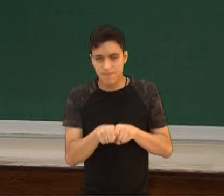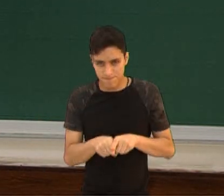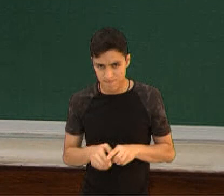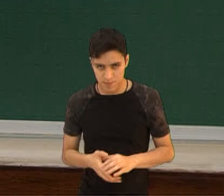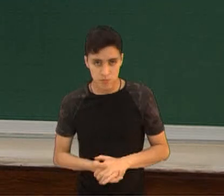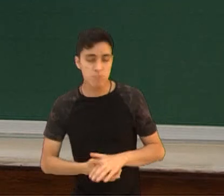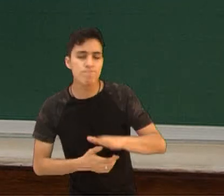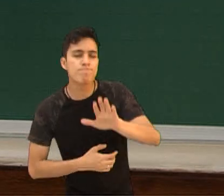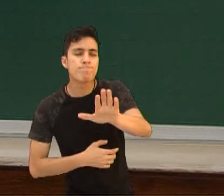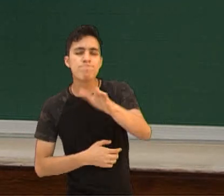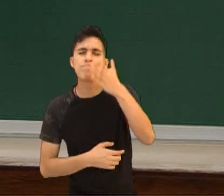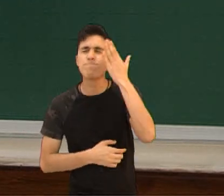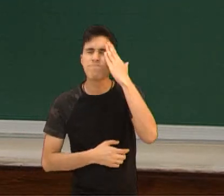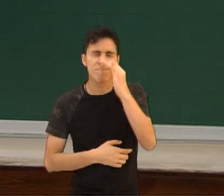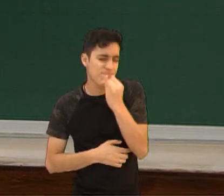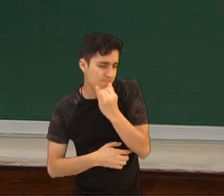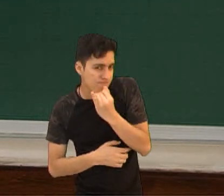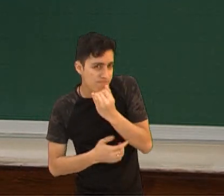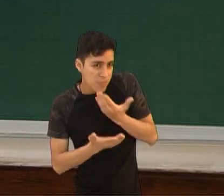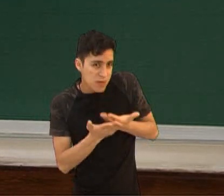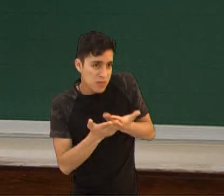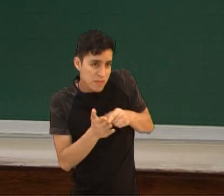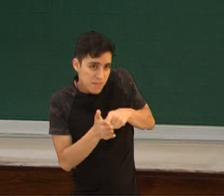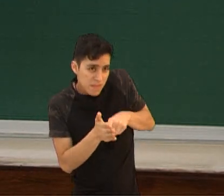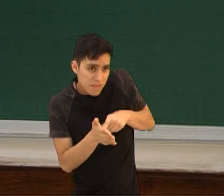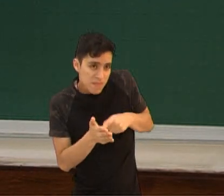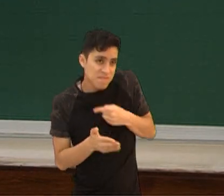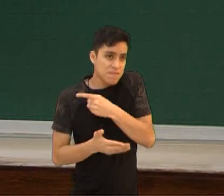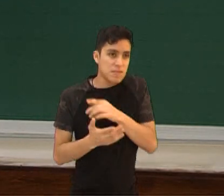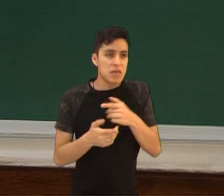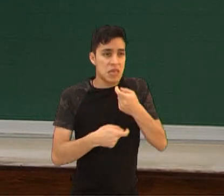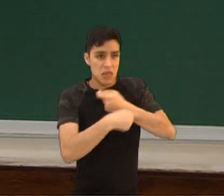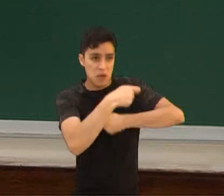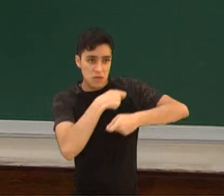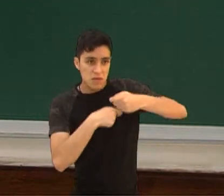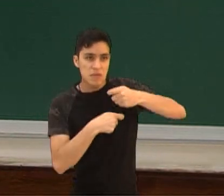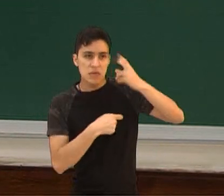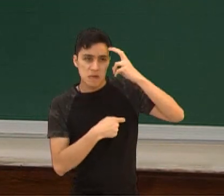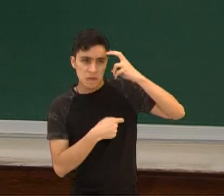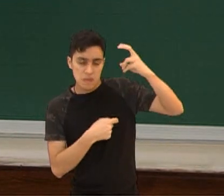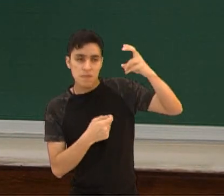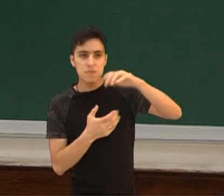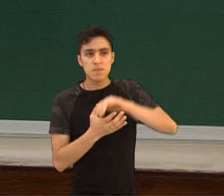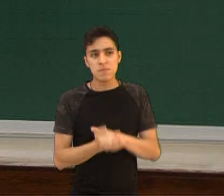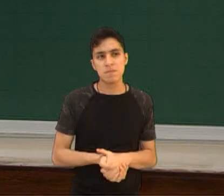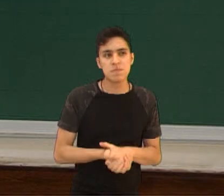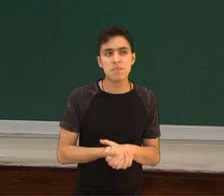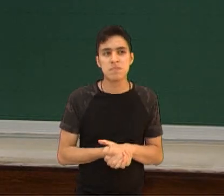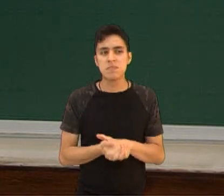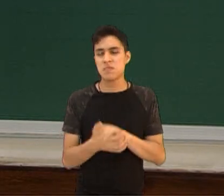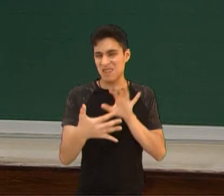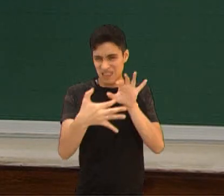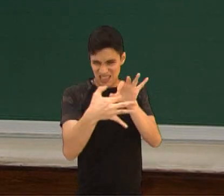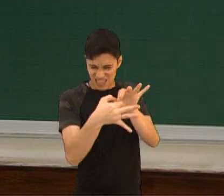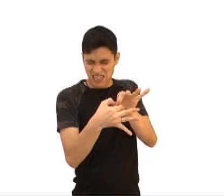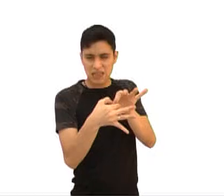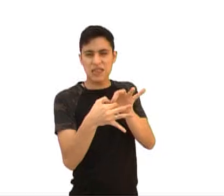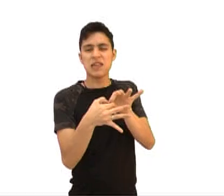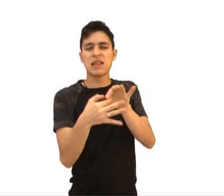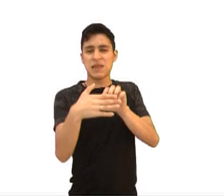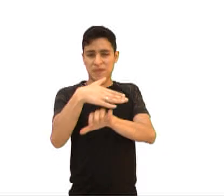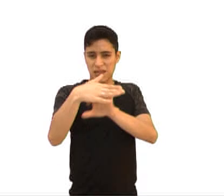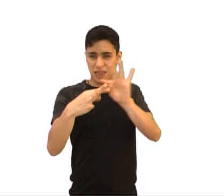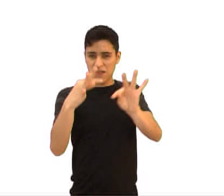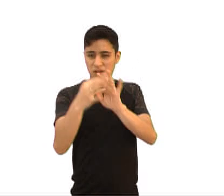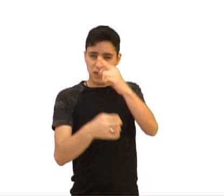ideia, então, um estudo da Economist Intelligence Unit, uma revista em parceria com a Siemens, né, uma empresa de tecnologia alemã,